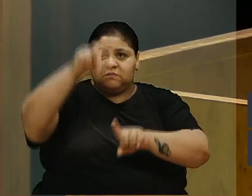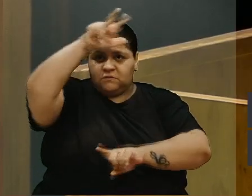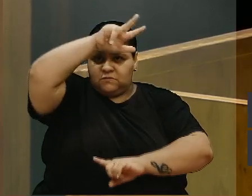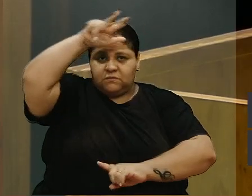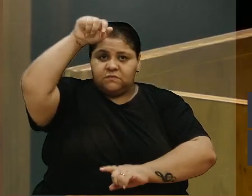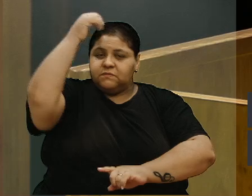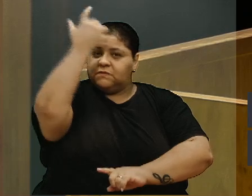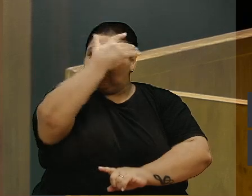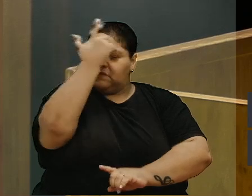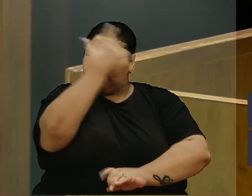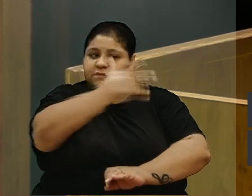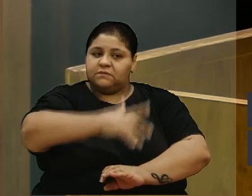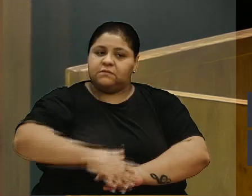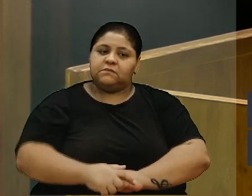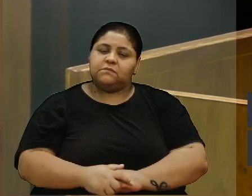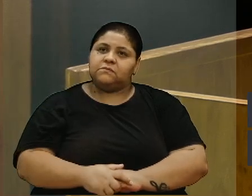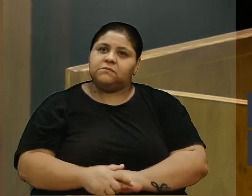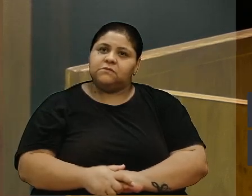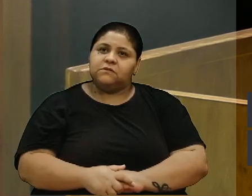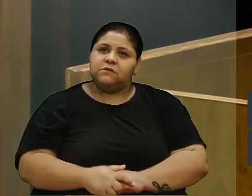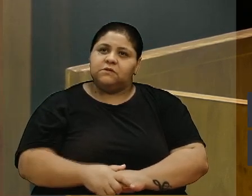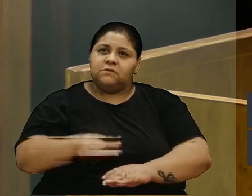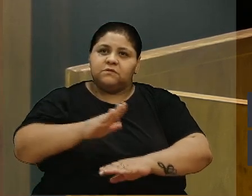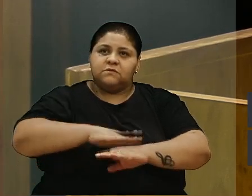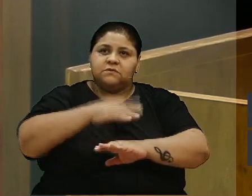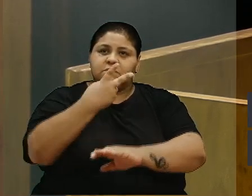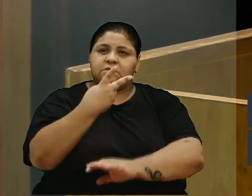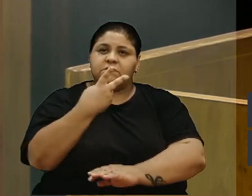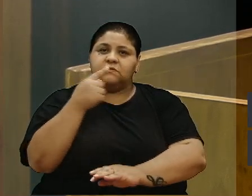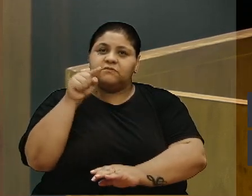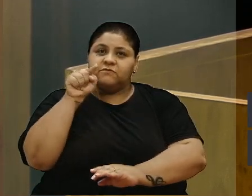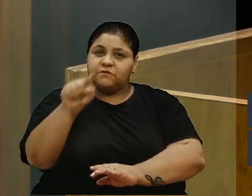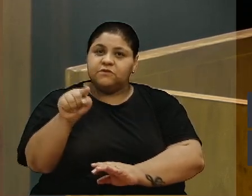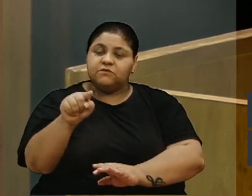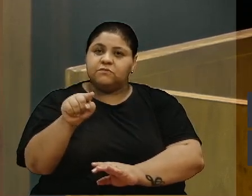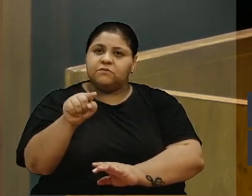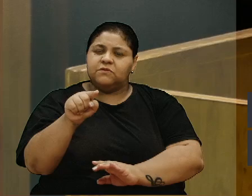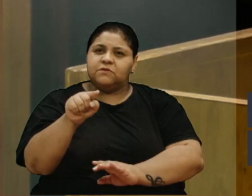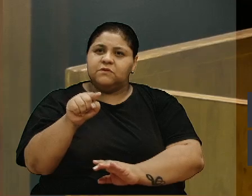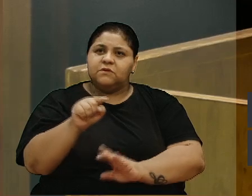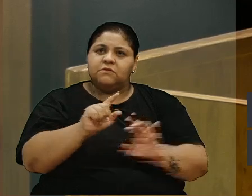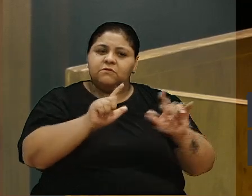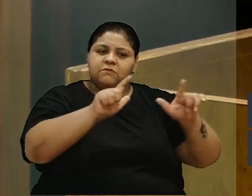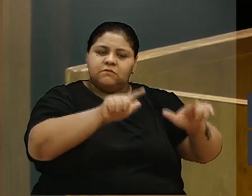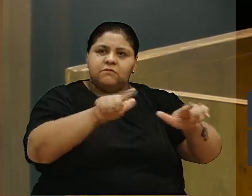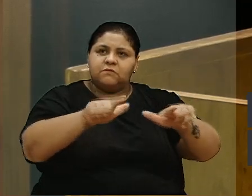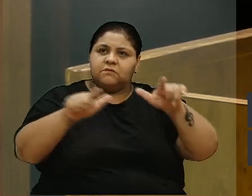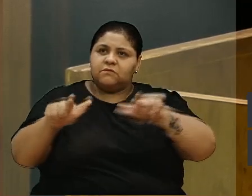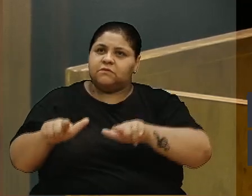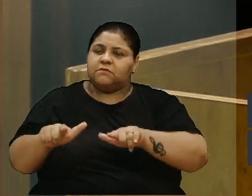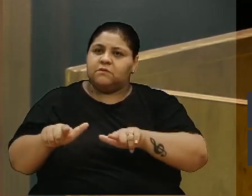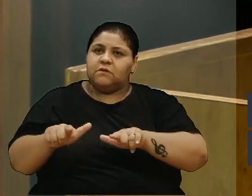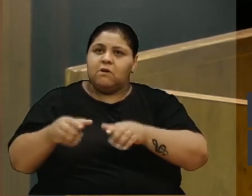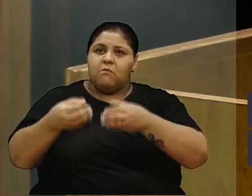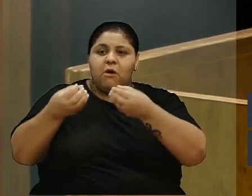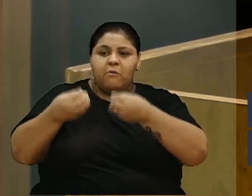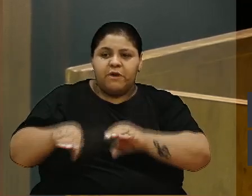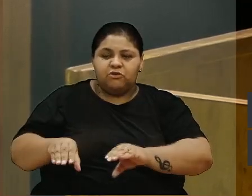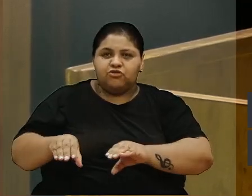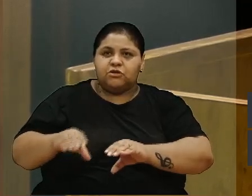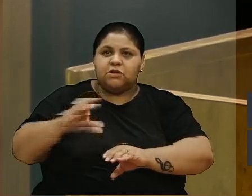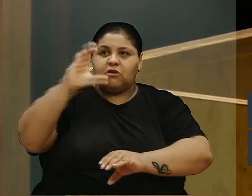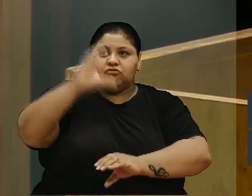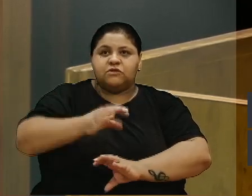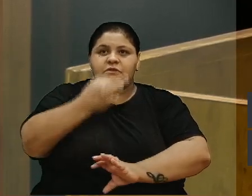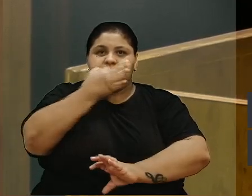Adiló, que vai colocar aí mais 21 pontos, já está se instalando 21 pontos também, para ferrar o caxiense, para arrecadar.